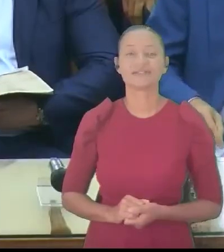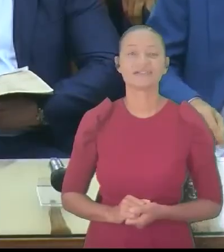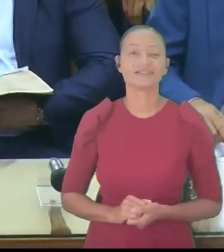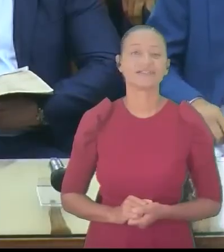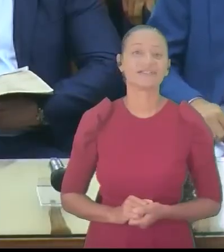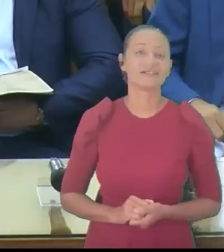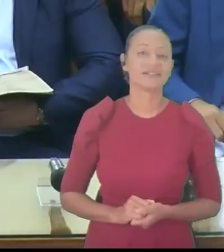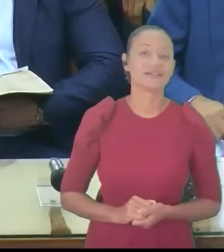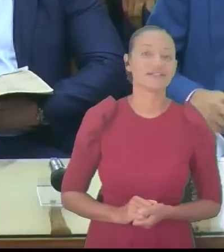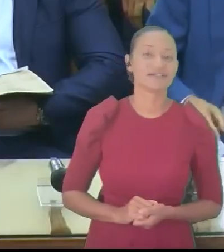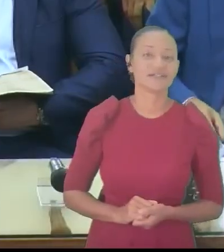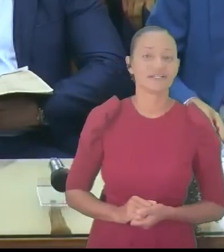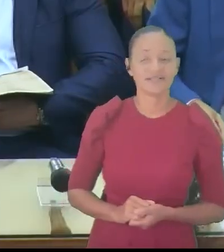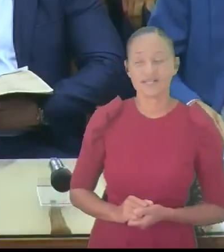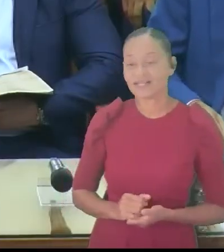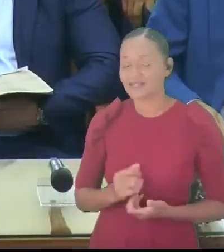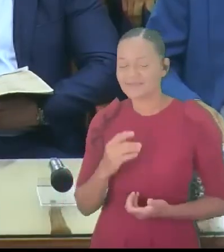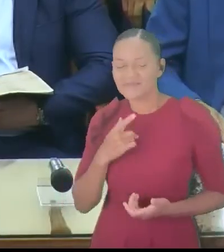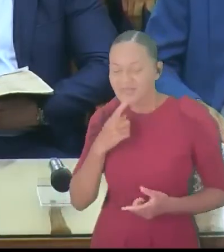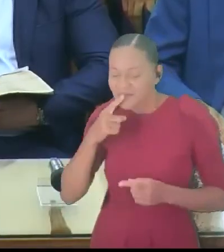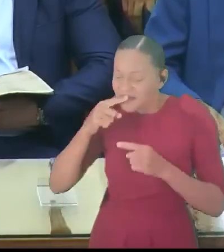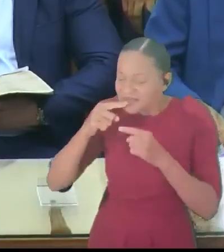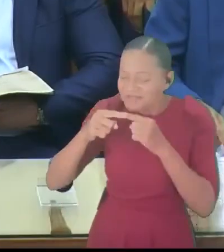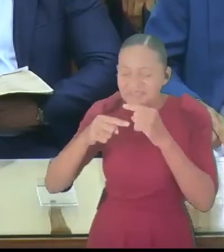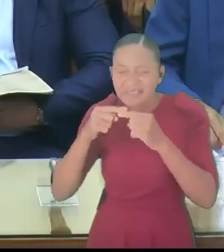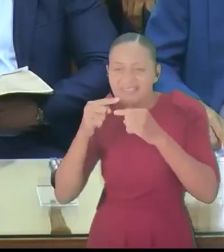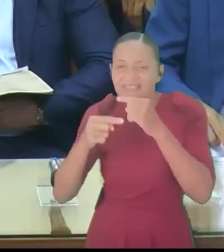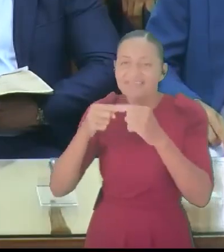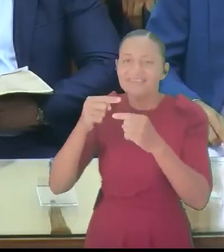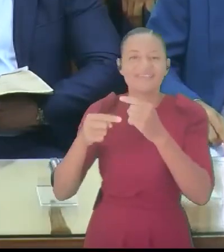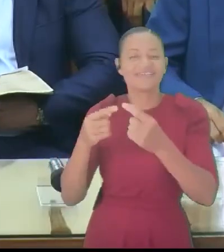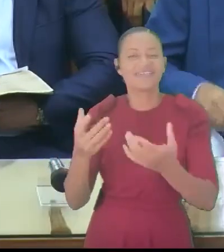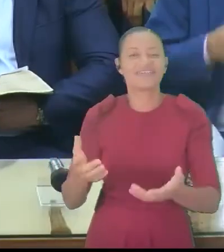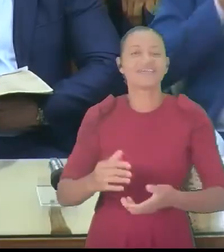Mas eles davam um jeito, embromavam.